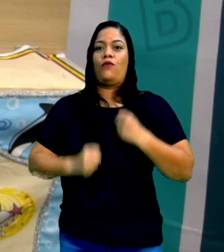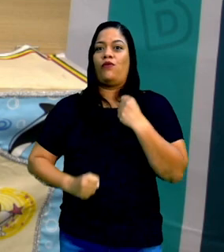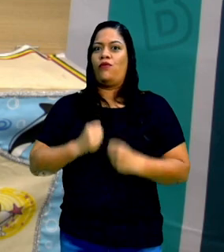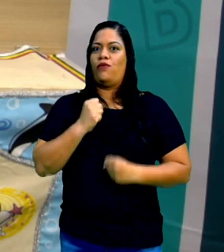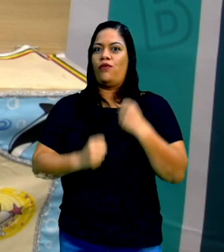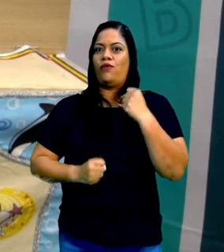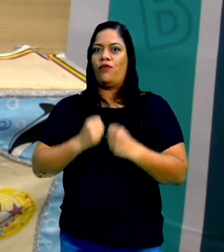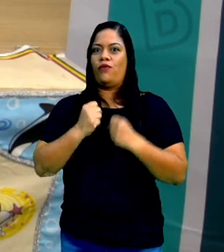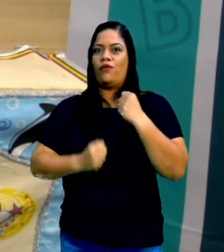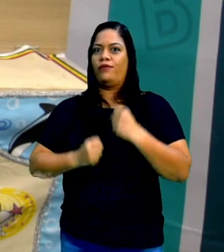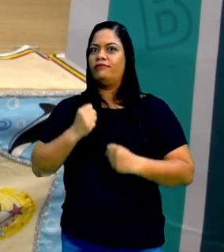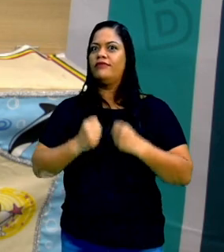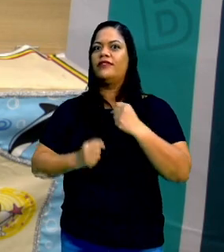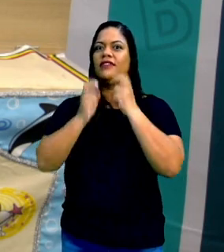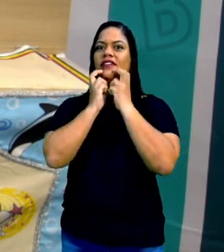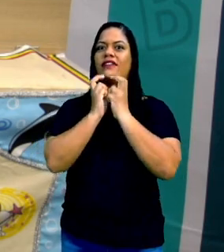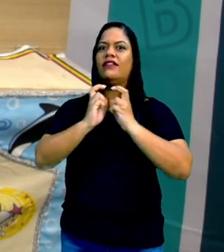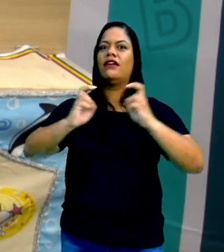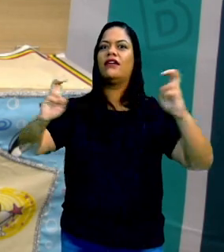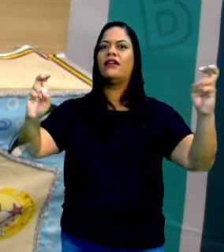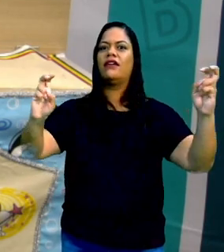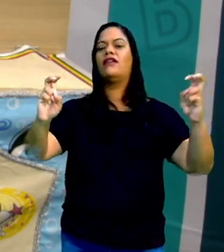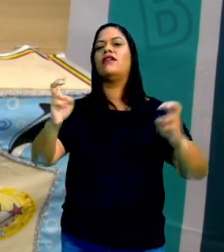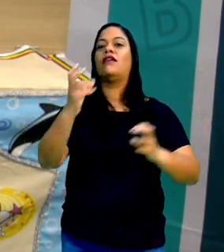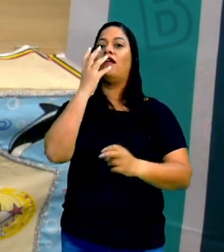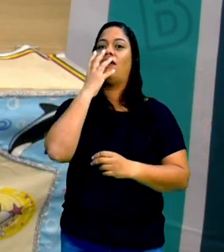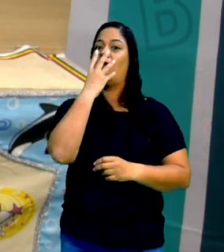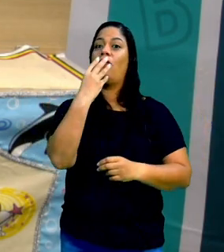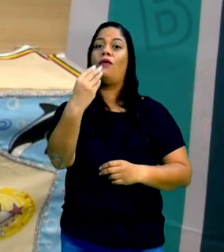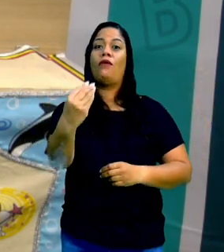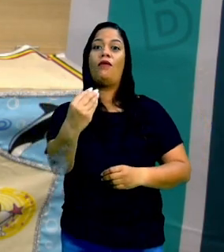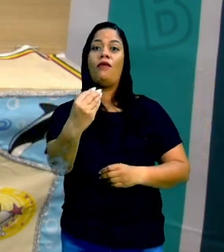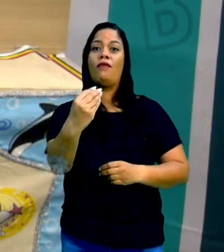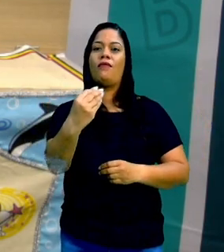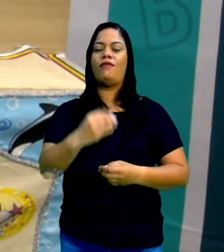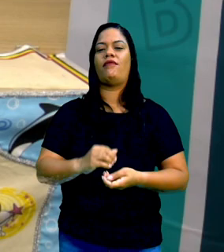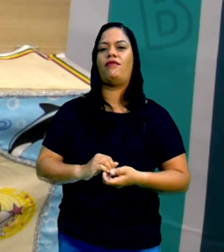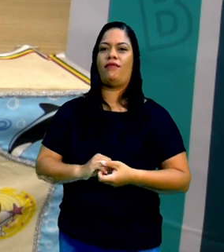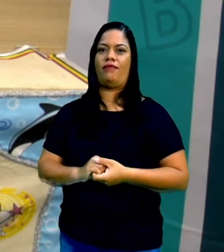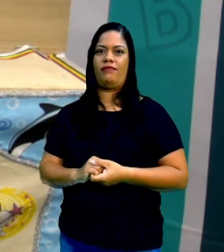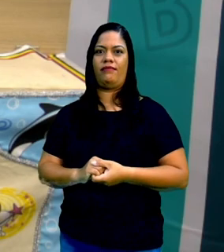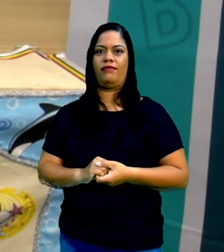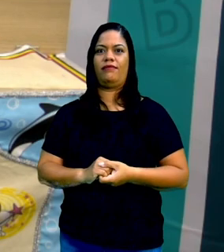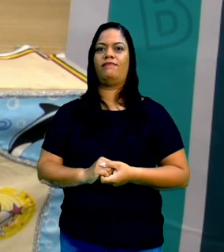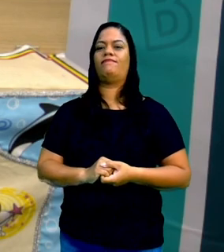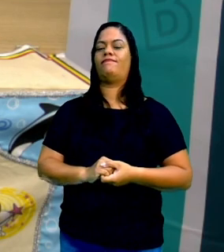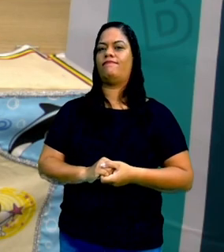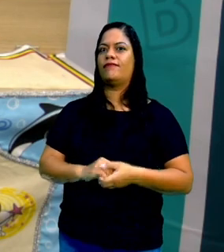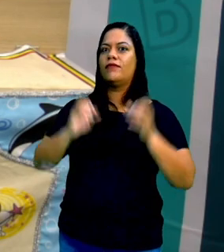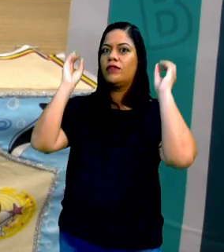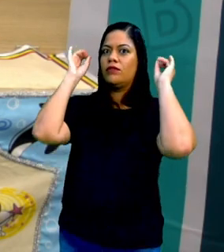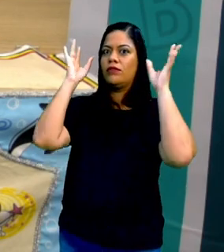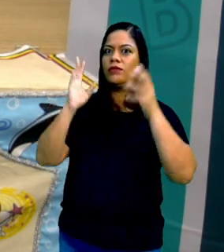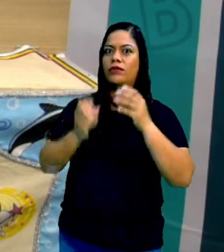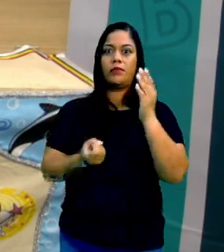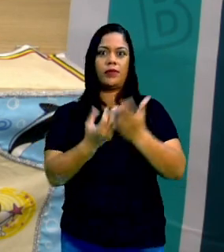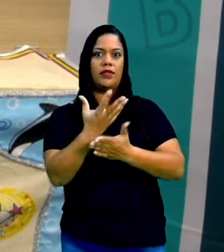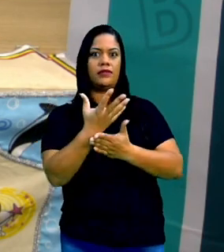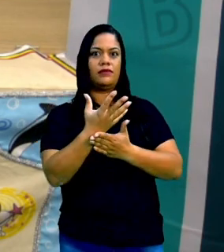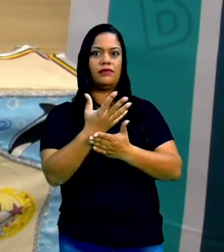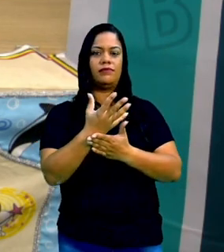colina abaixo. E gritando, ai, o lobo! E foi? Foi. E o lobo apareceu,